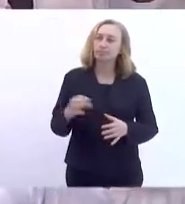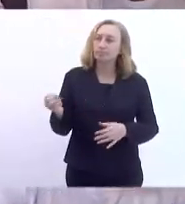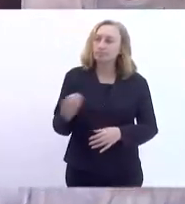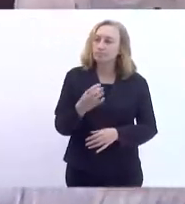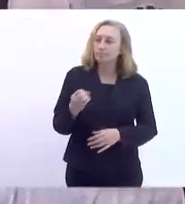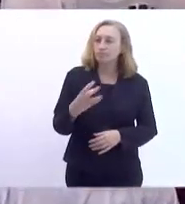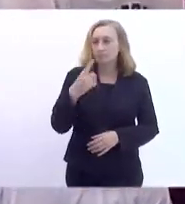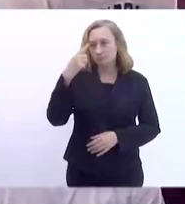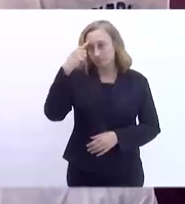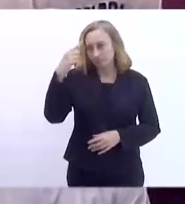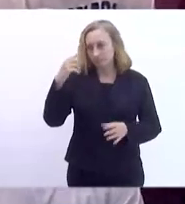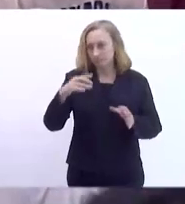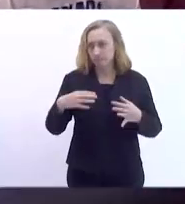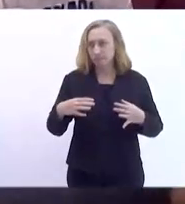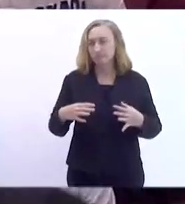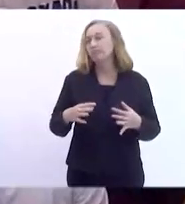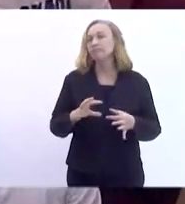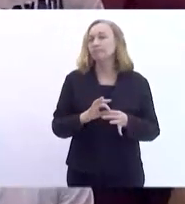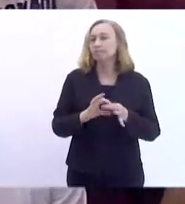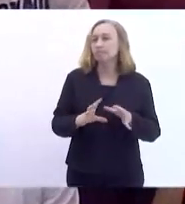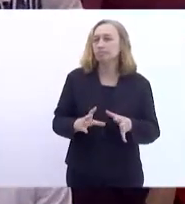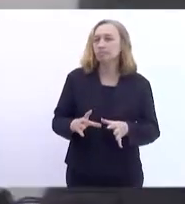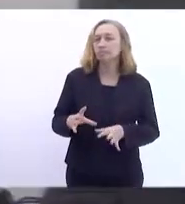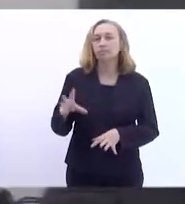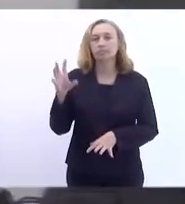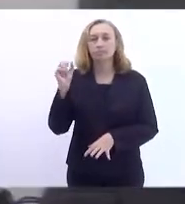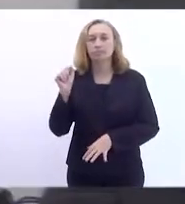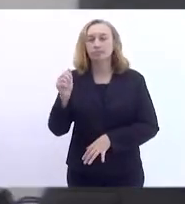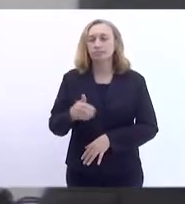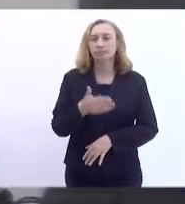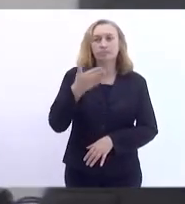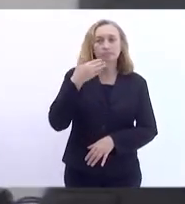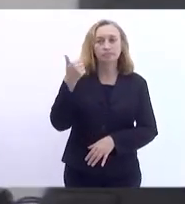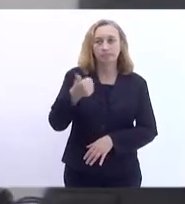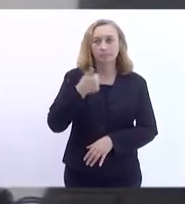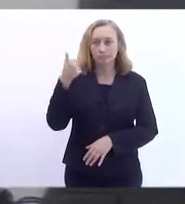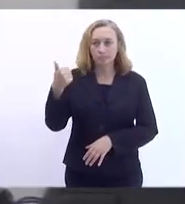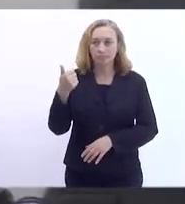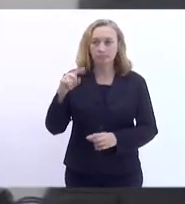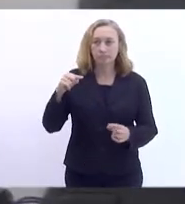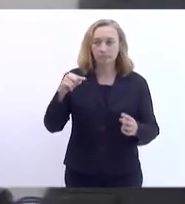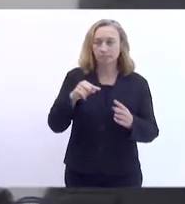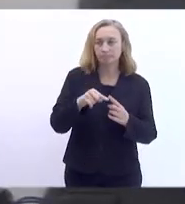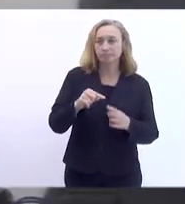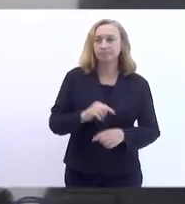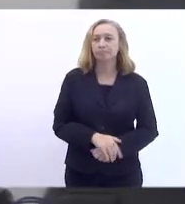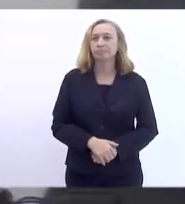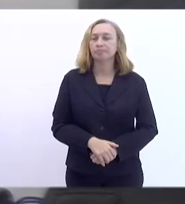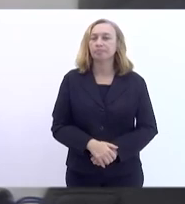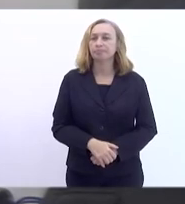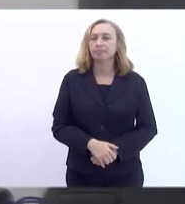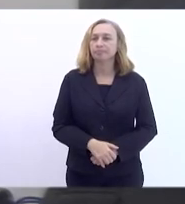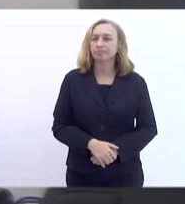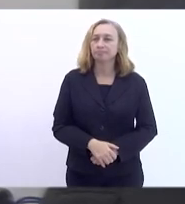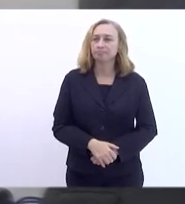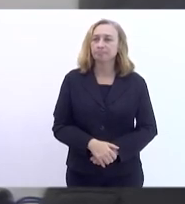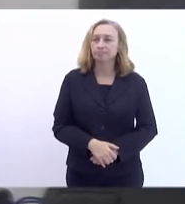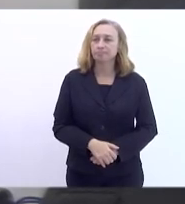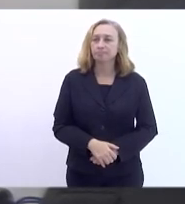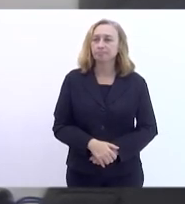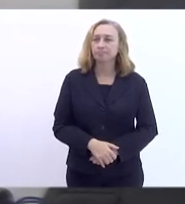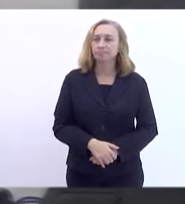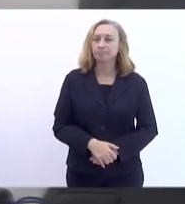ideias é que melhorem o objetivo da recomendação É